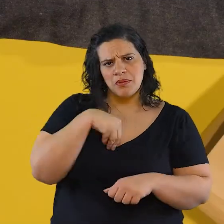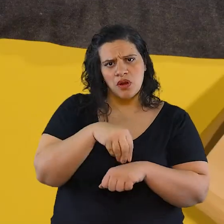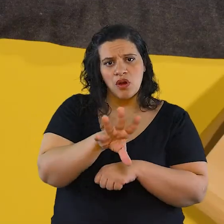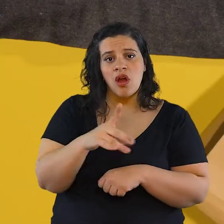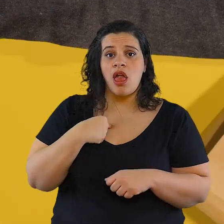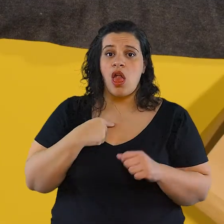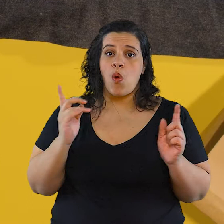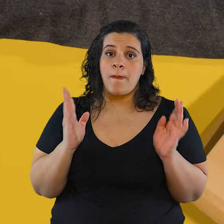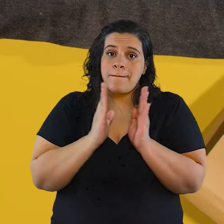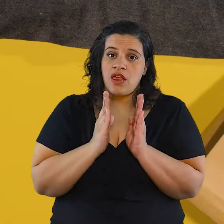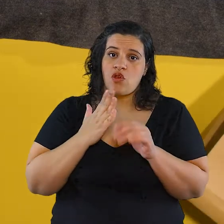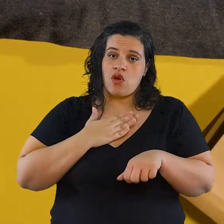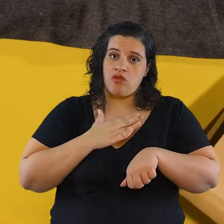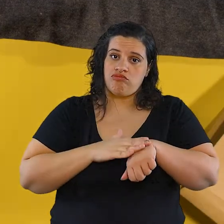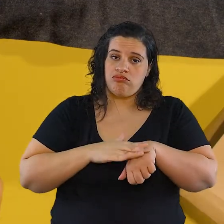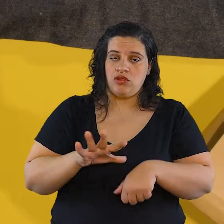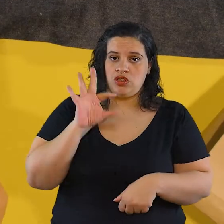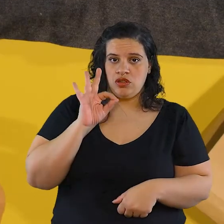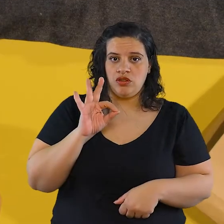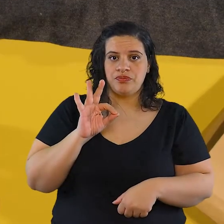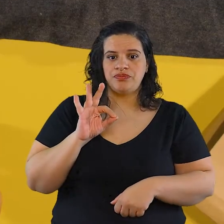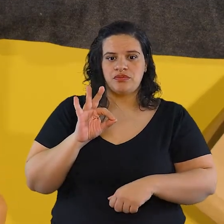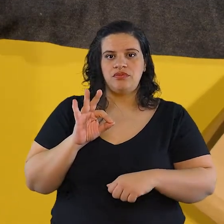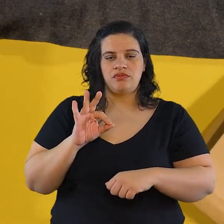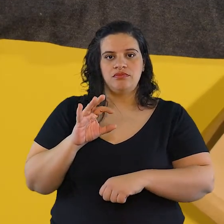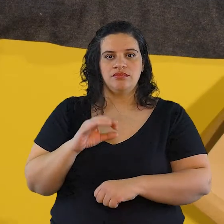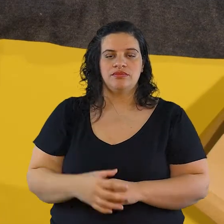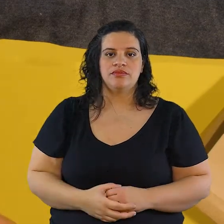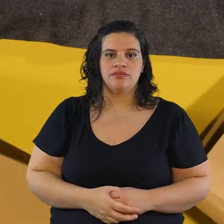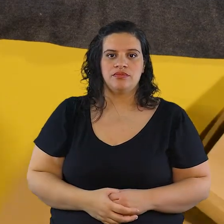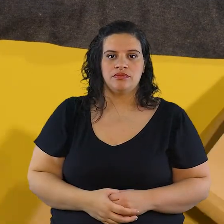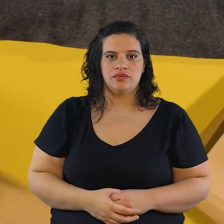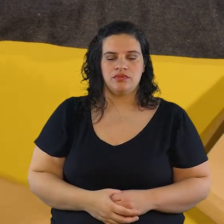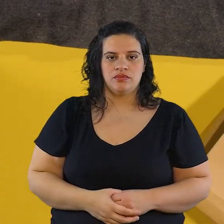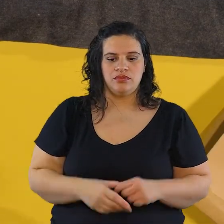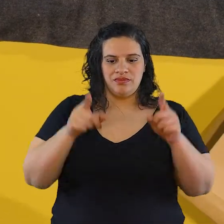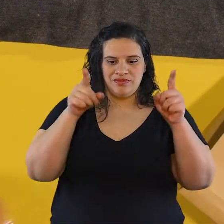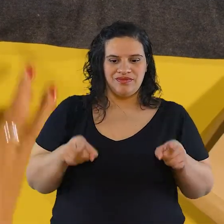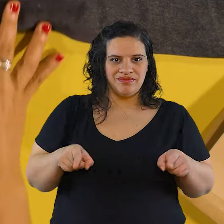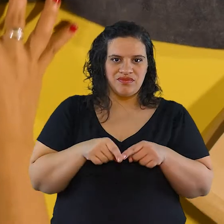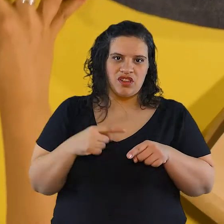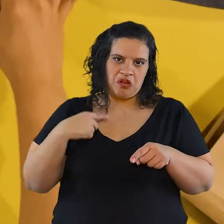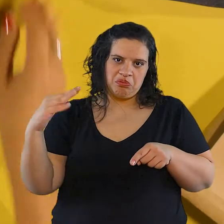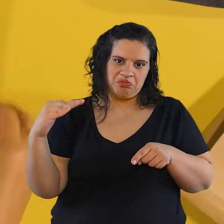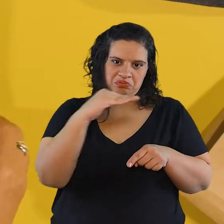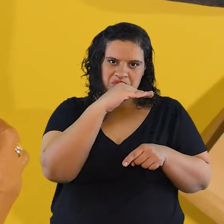Que lembra que eu comentei que eu fiz um pouco menor. Ela viria até aqui.